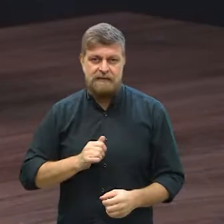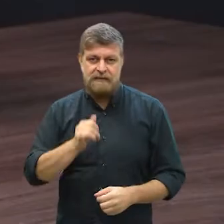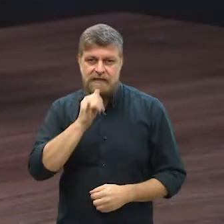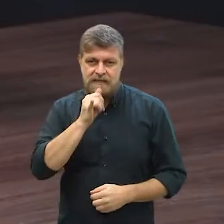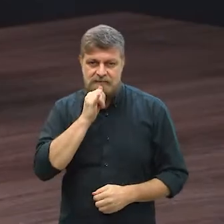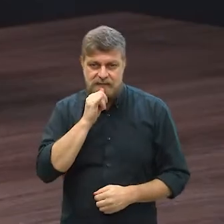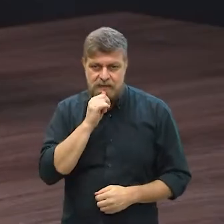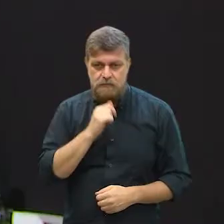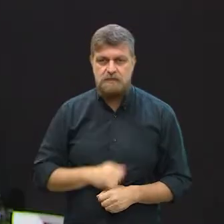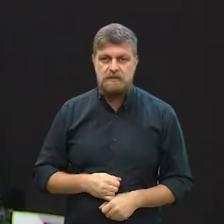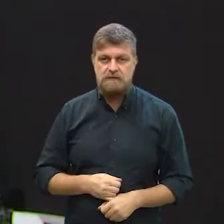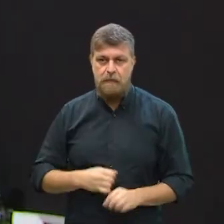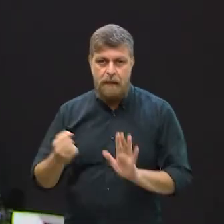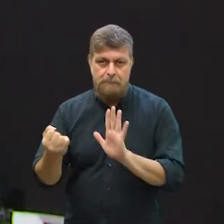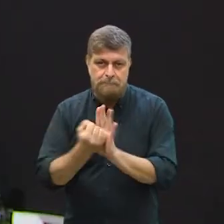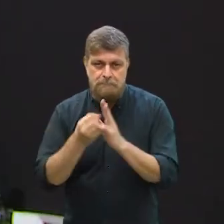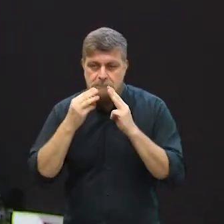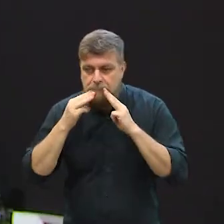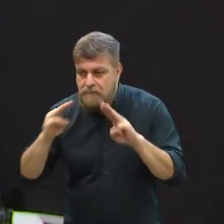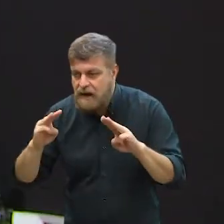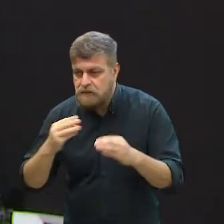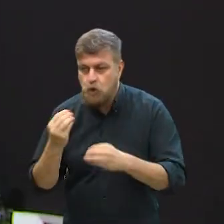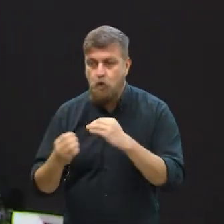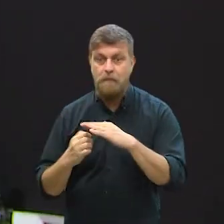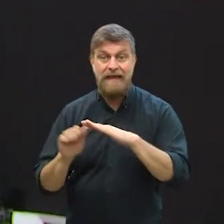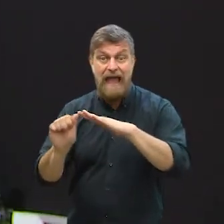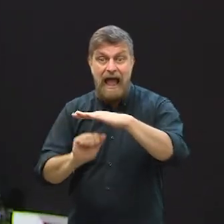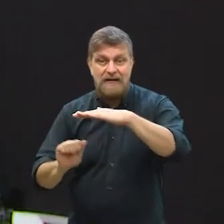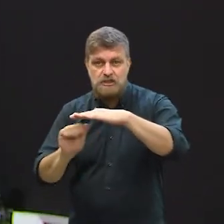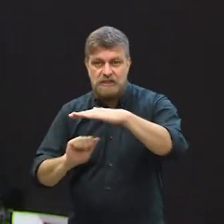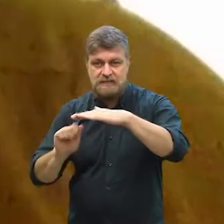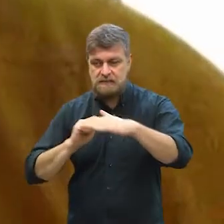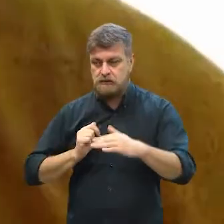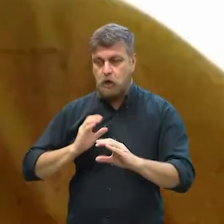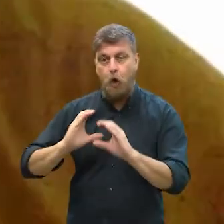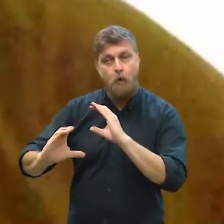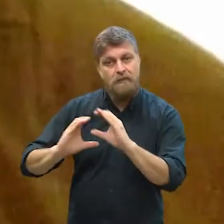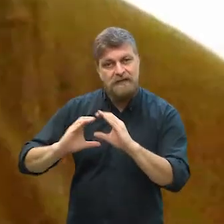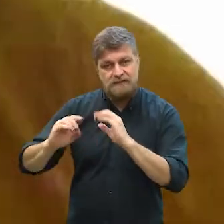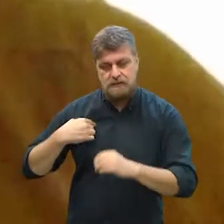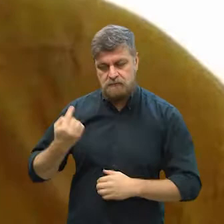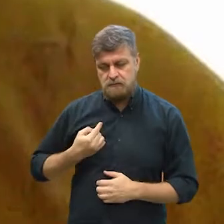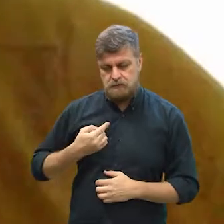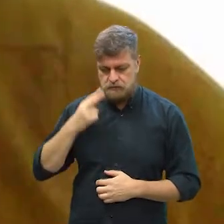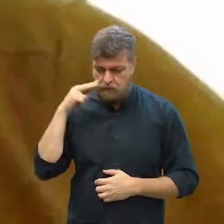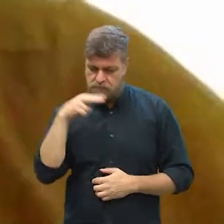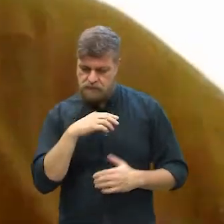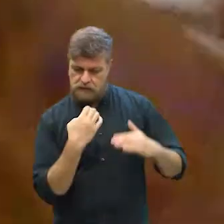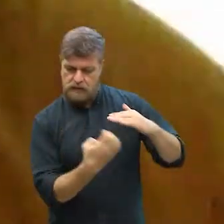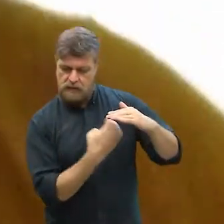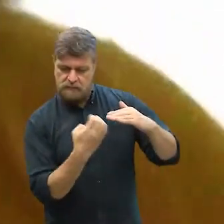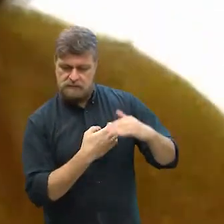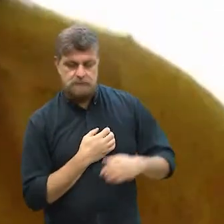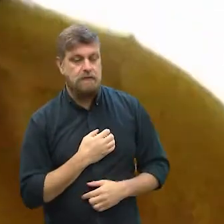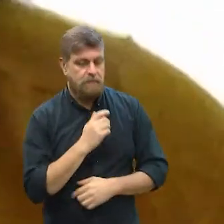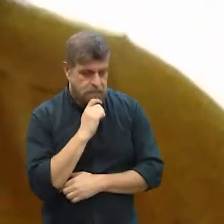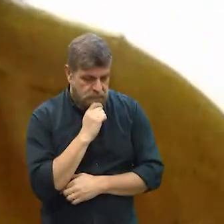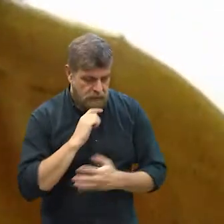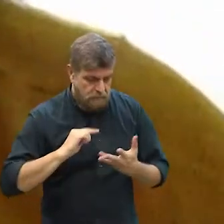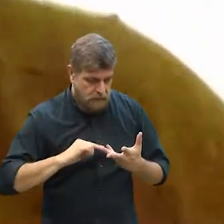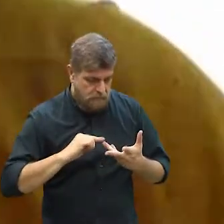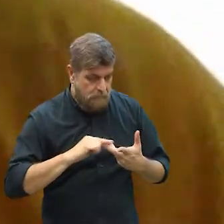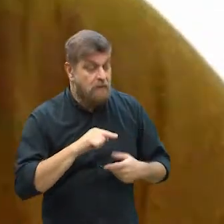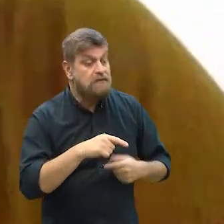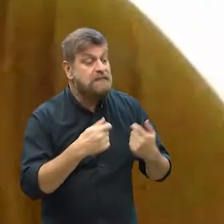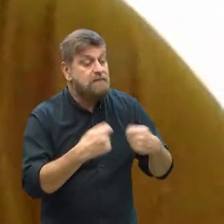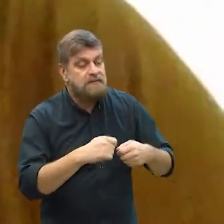de marketing digital, é uma agência off, é uma agência de comunicação. Então, a gente olha para aquela empresa, escuta o desafio dela e fala assim,